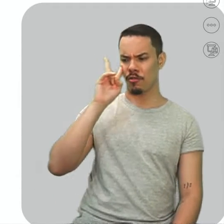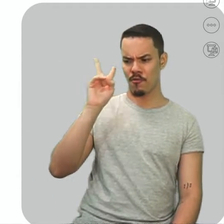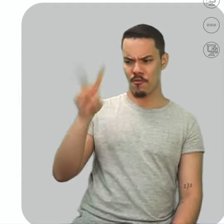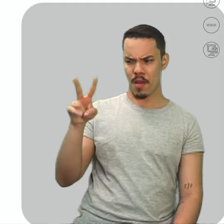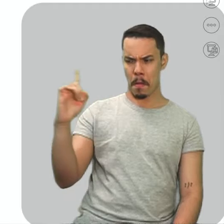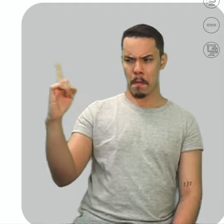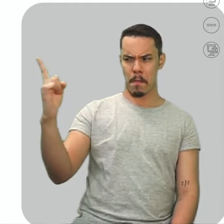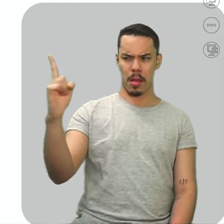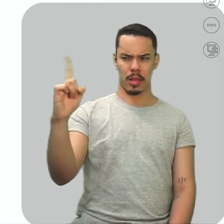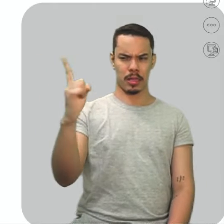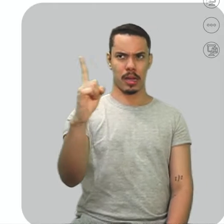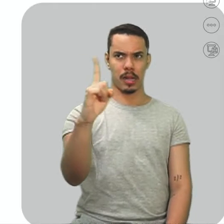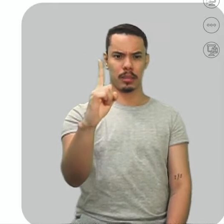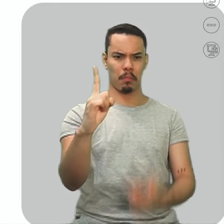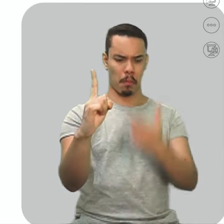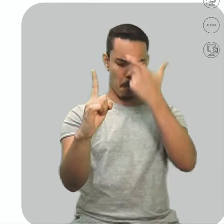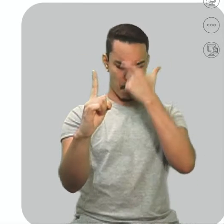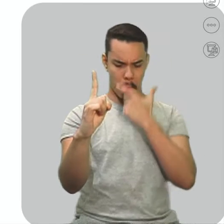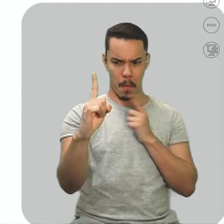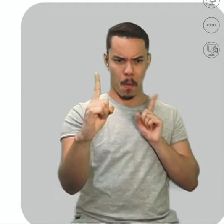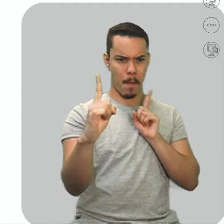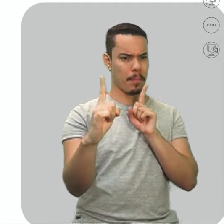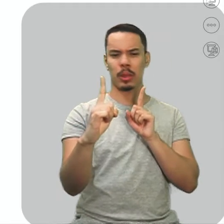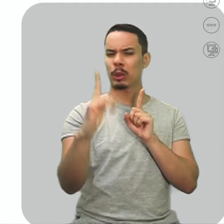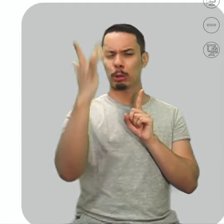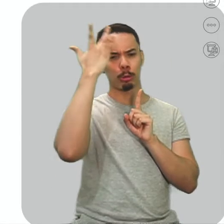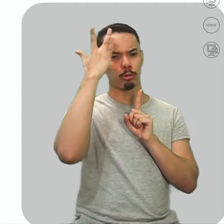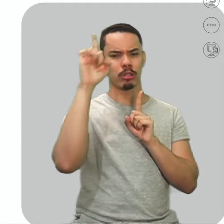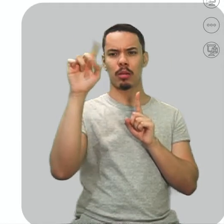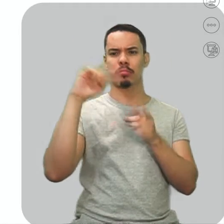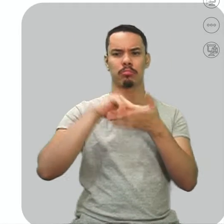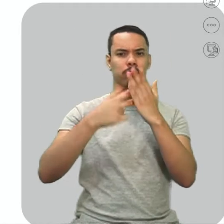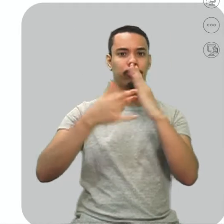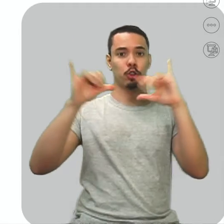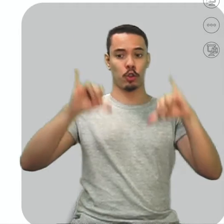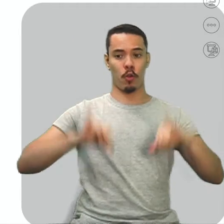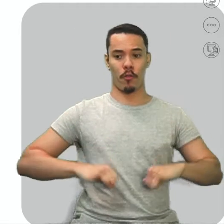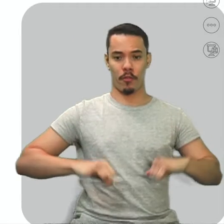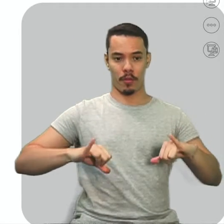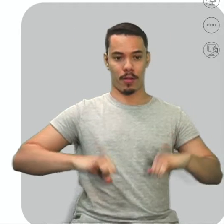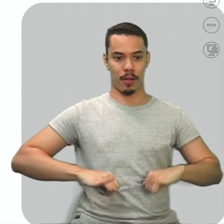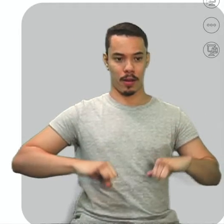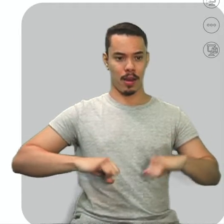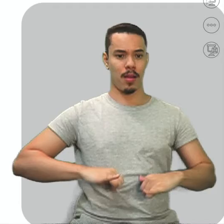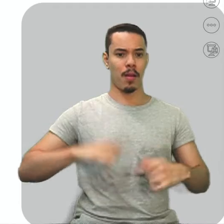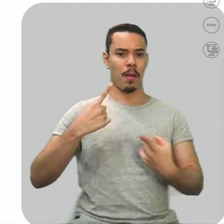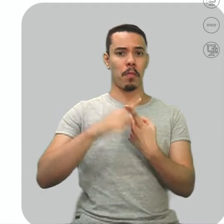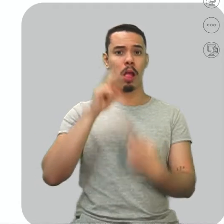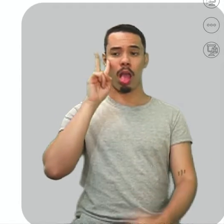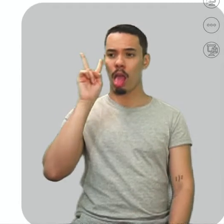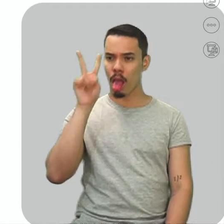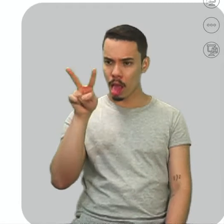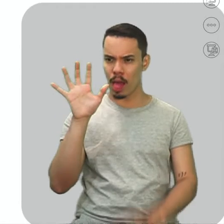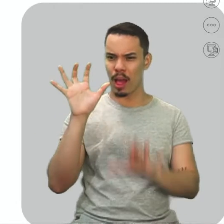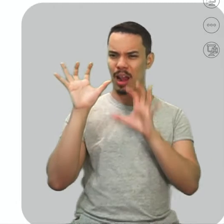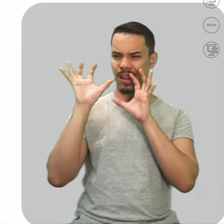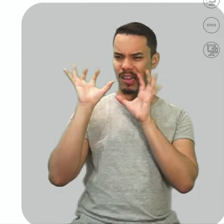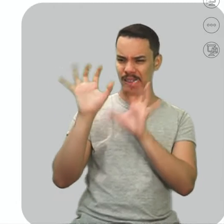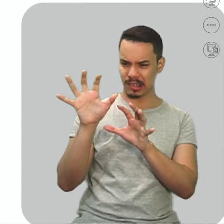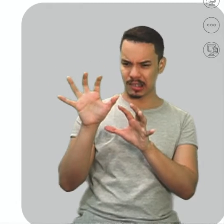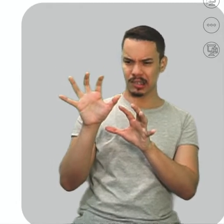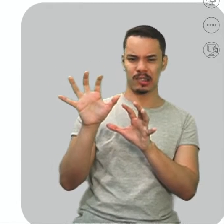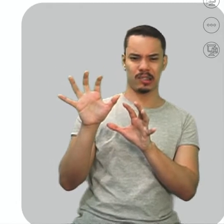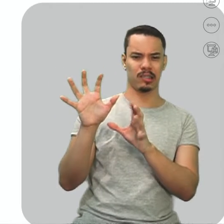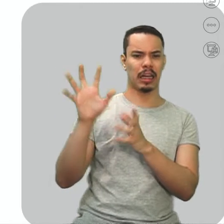passar assim por mim não sabe o que é sofrer tem que ver você assim